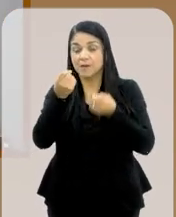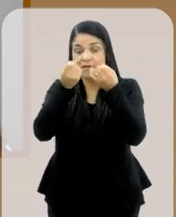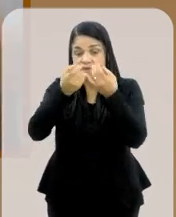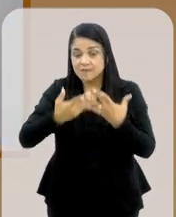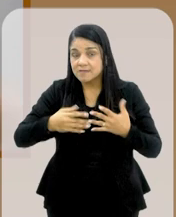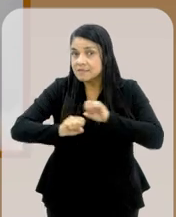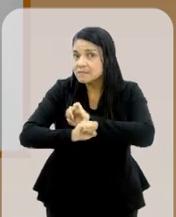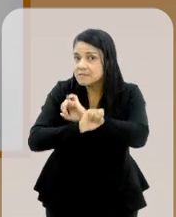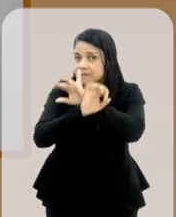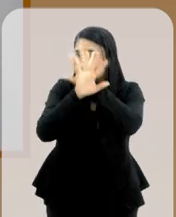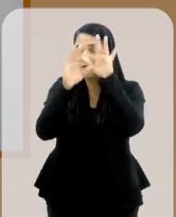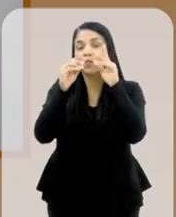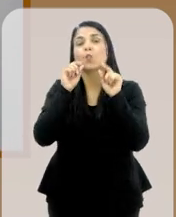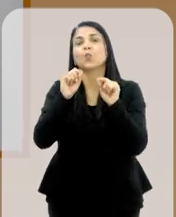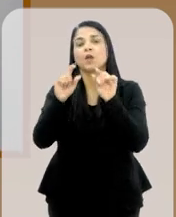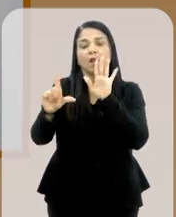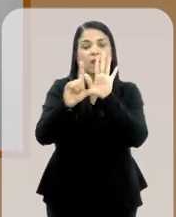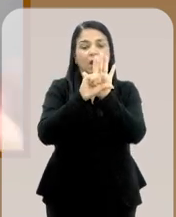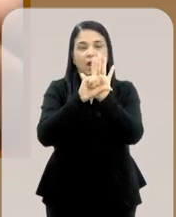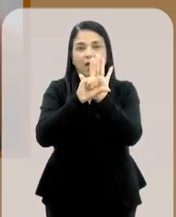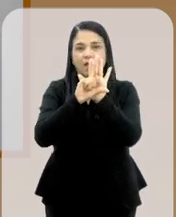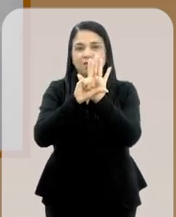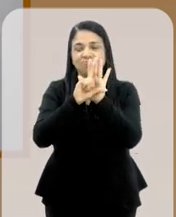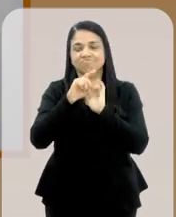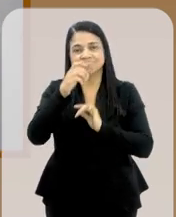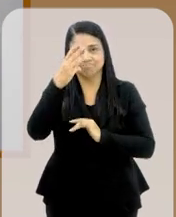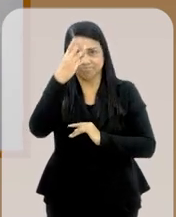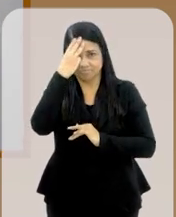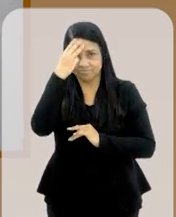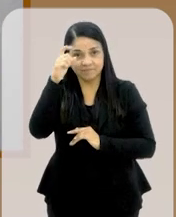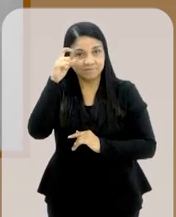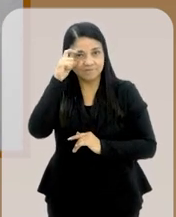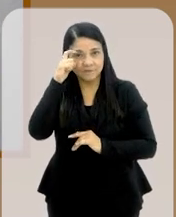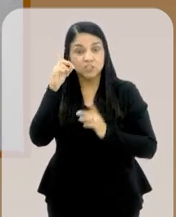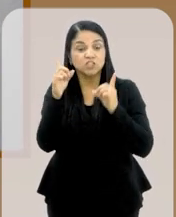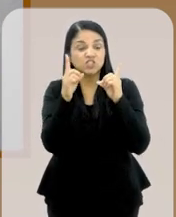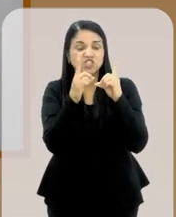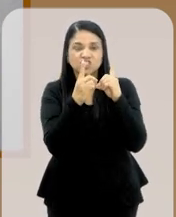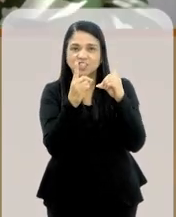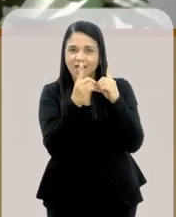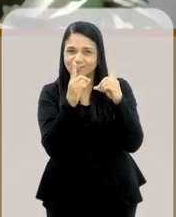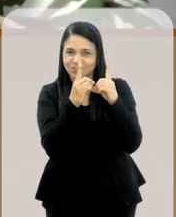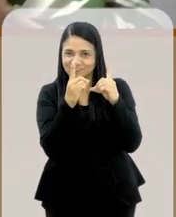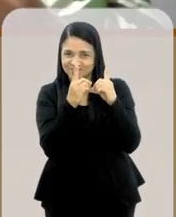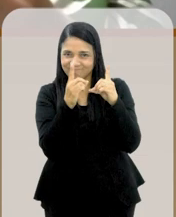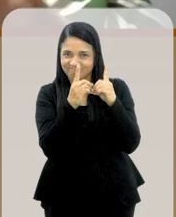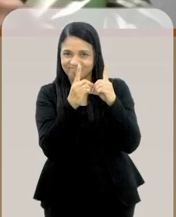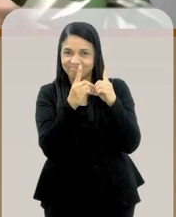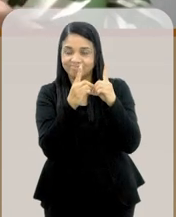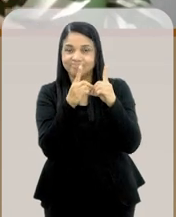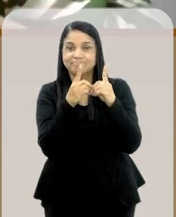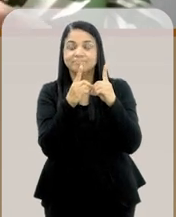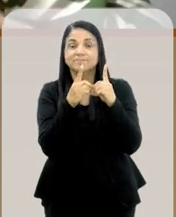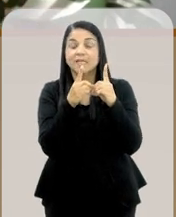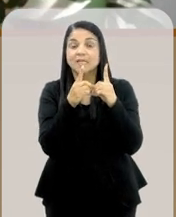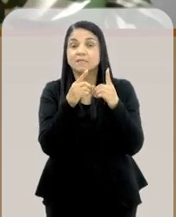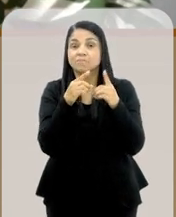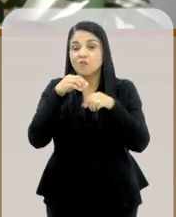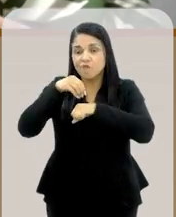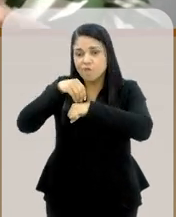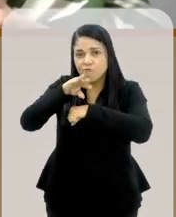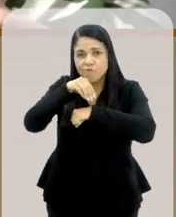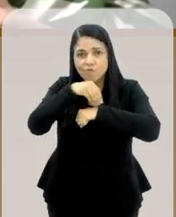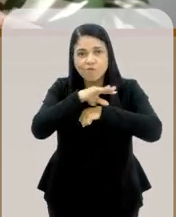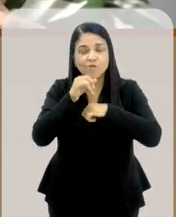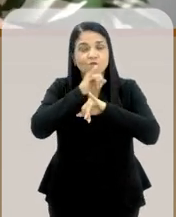para esclarecer o que era a Lei Maria da Penha. E essas cartilhas são muito didáticas. Então, a gente tem